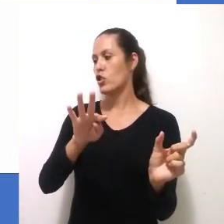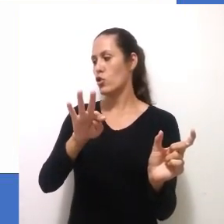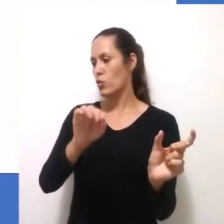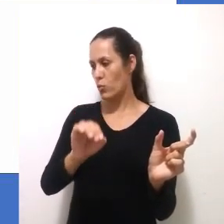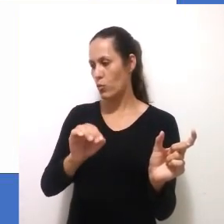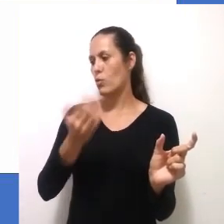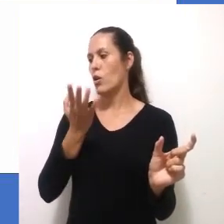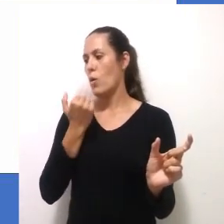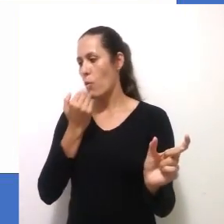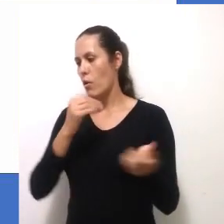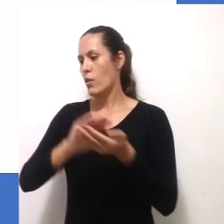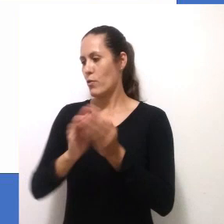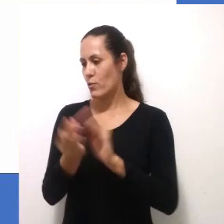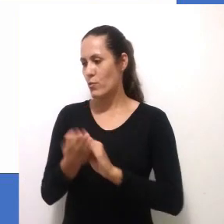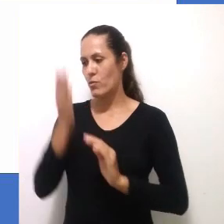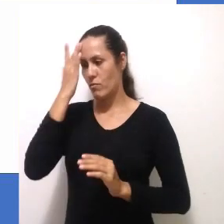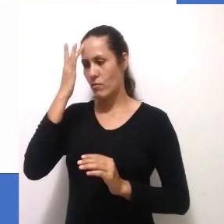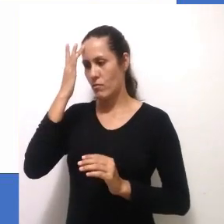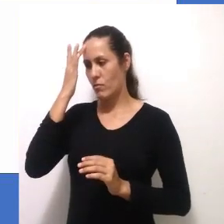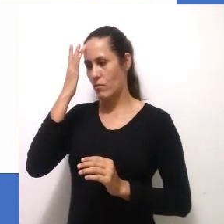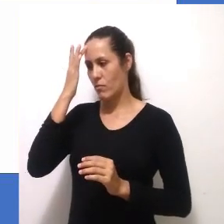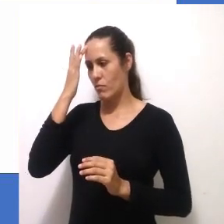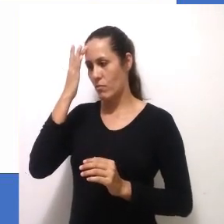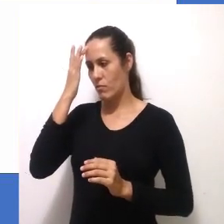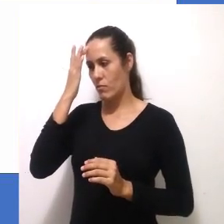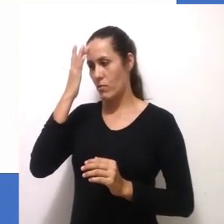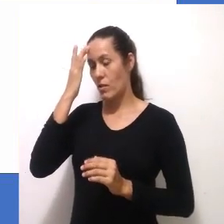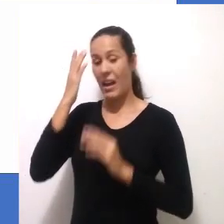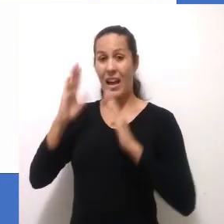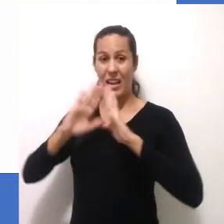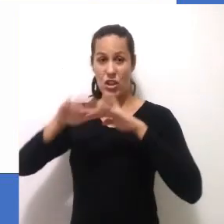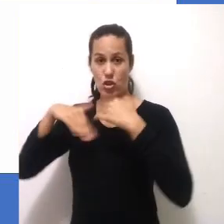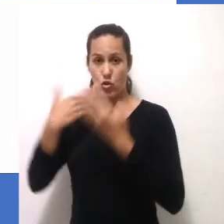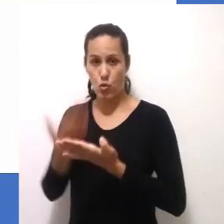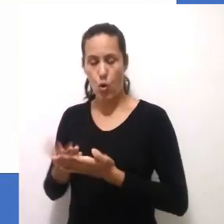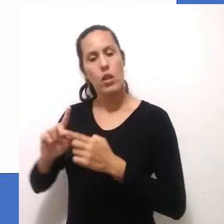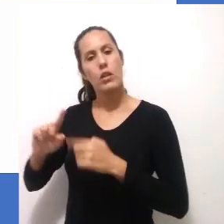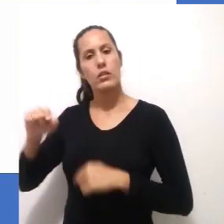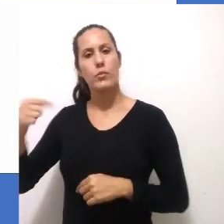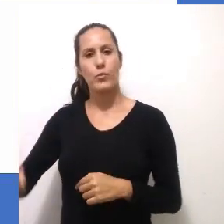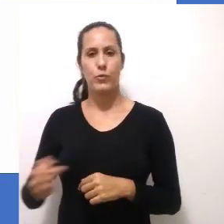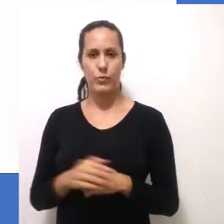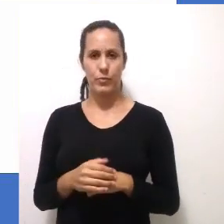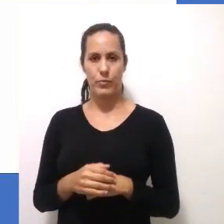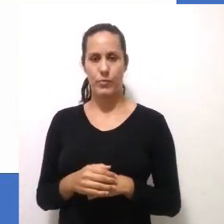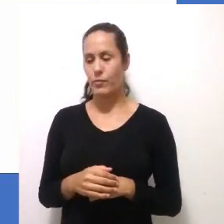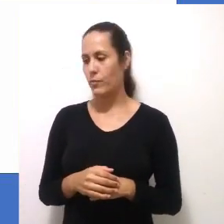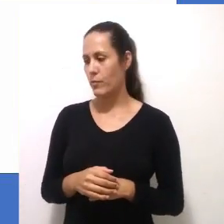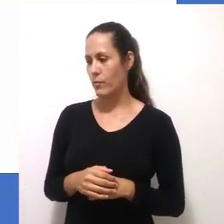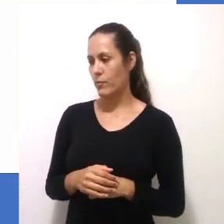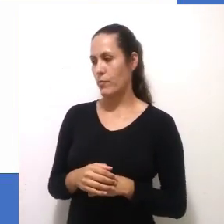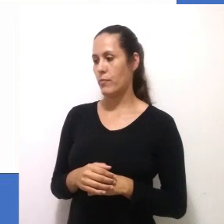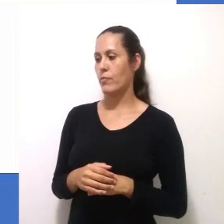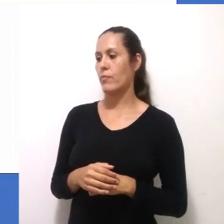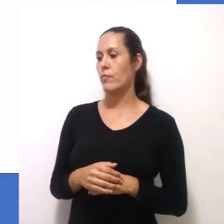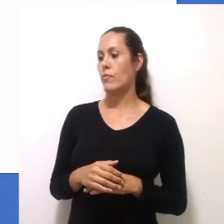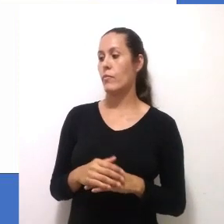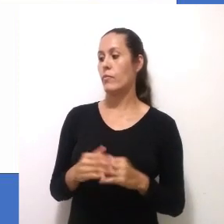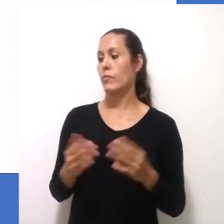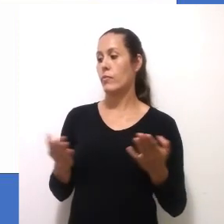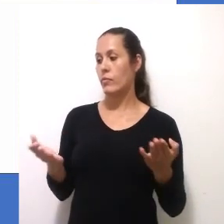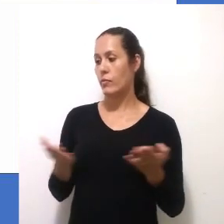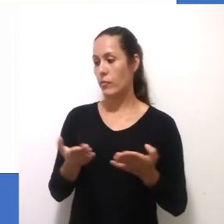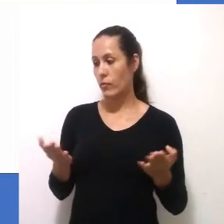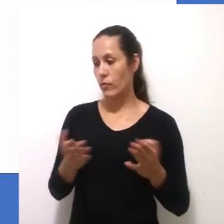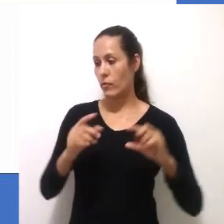a time expression que eu mudei para after school, depois da escola. Então, vamos checar a sentença e a